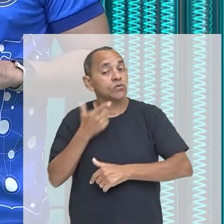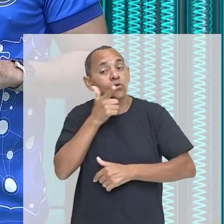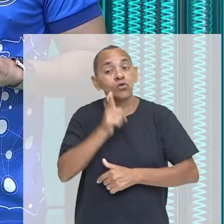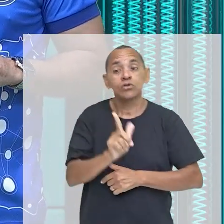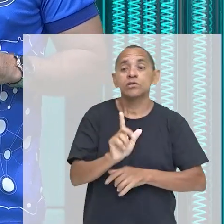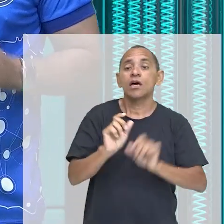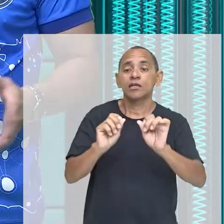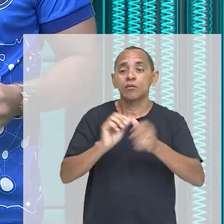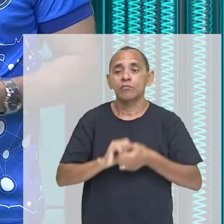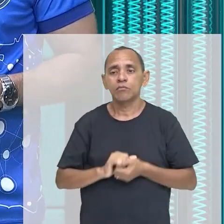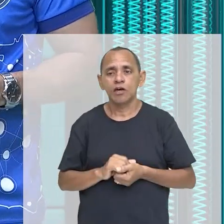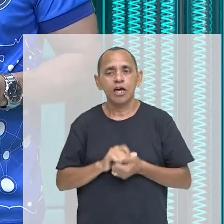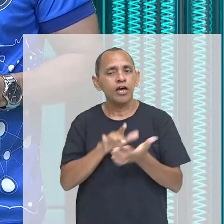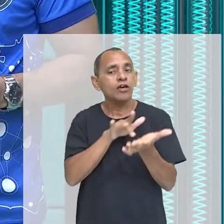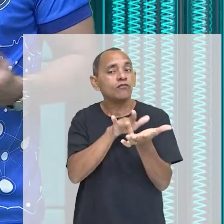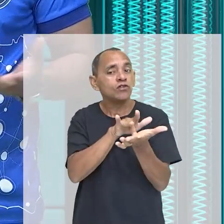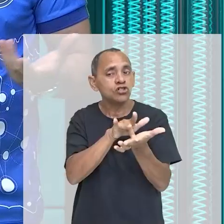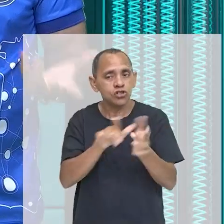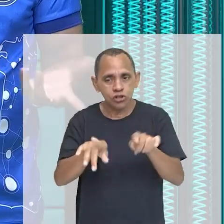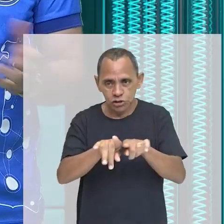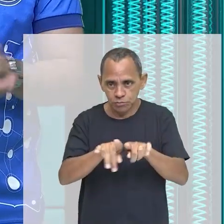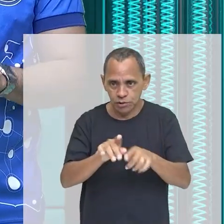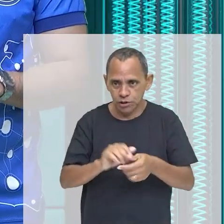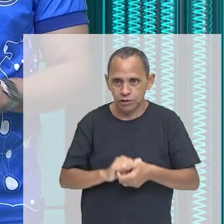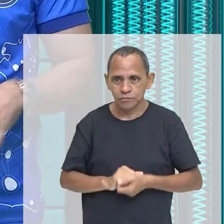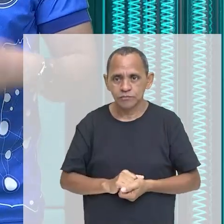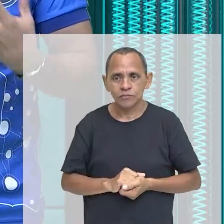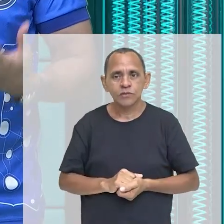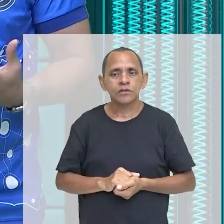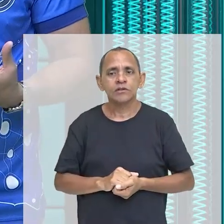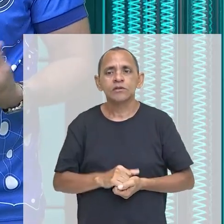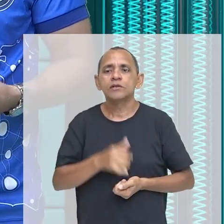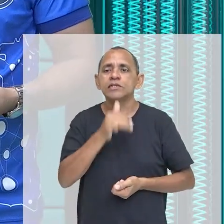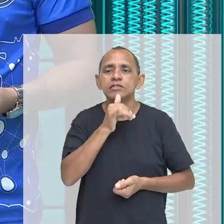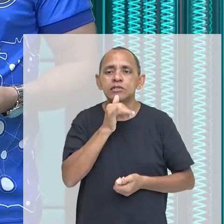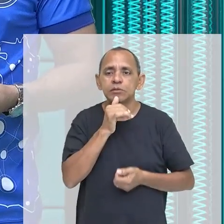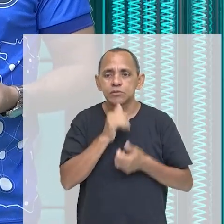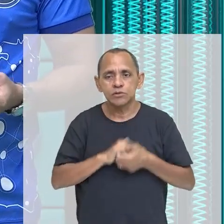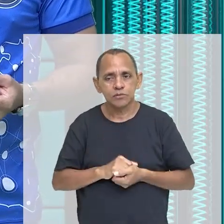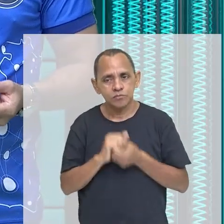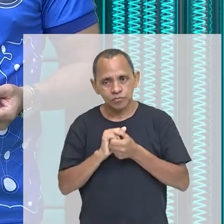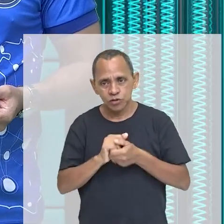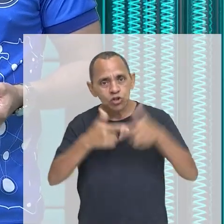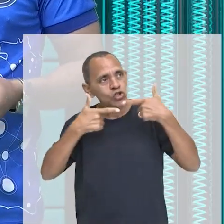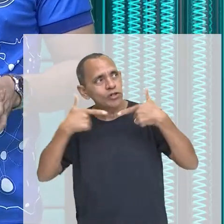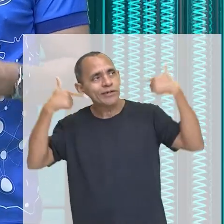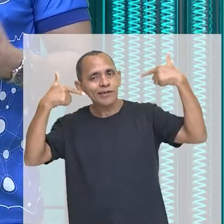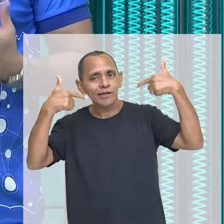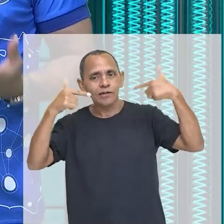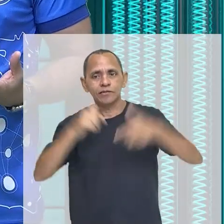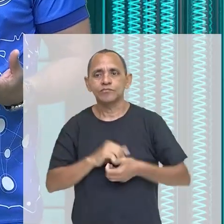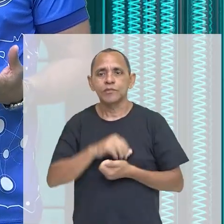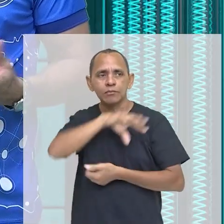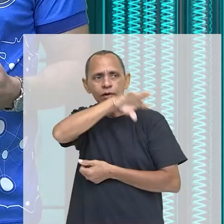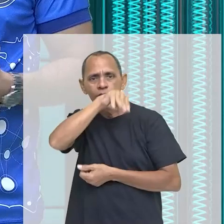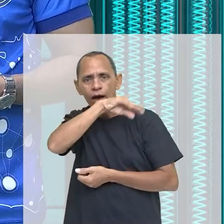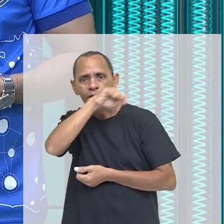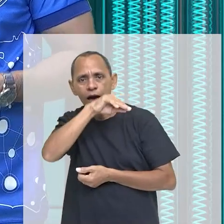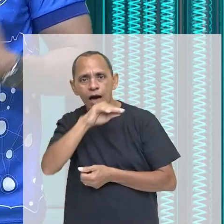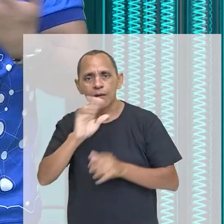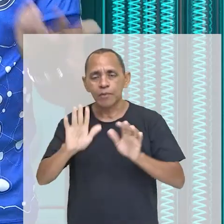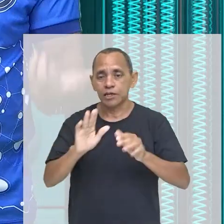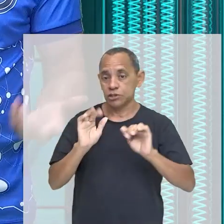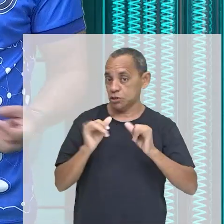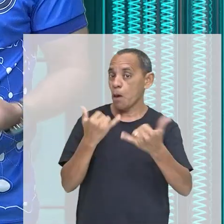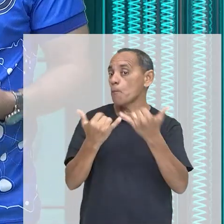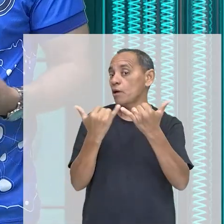posso passar a felicidade, happiness, por exemplo, sorrir. Sorrir não fala, mas você compreende que a pessoa está feliz,